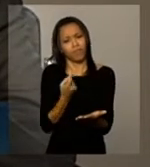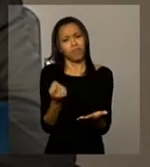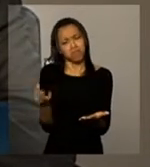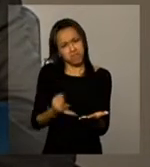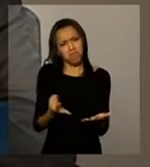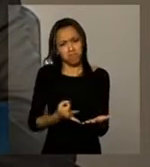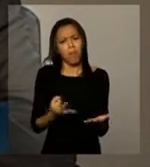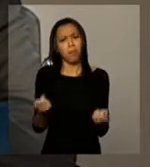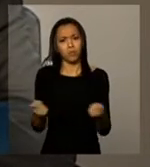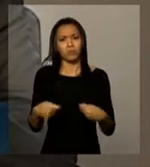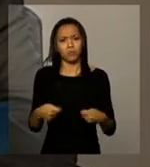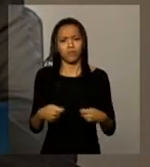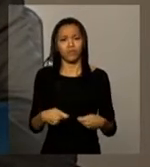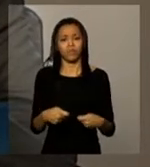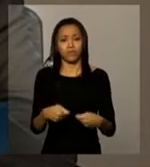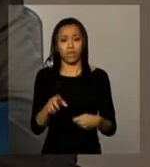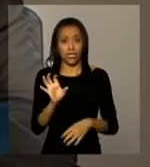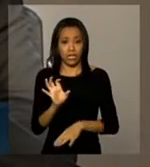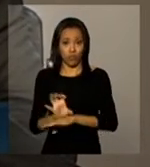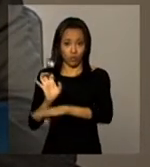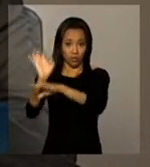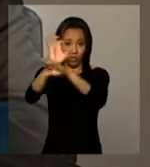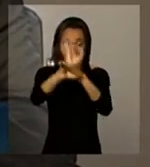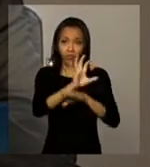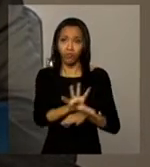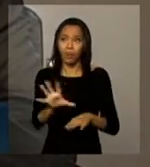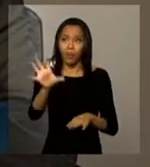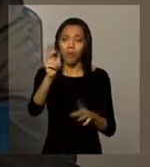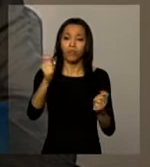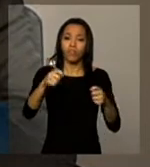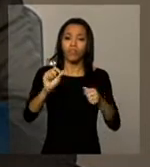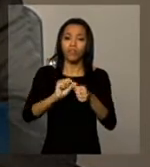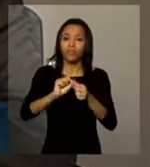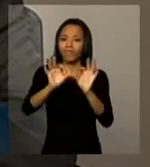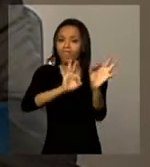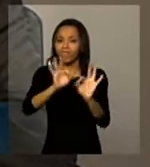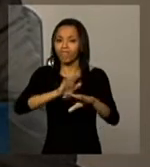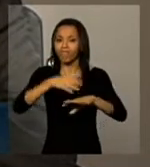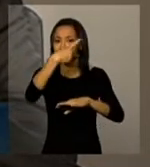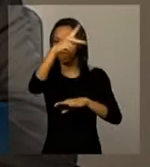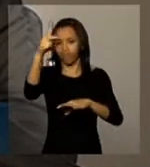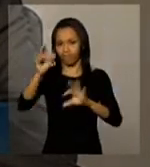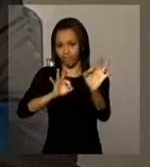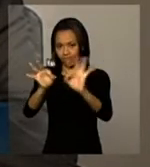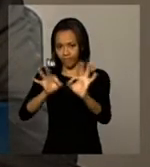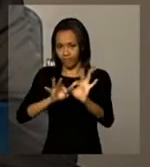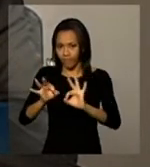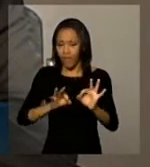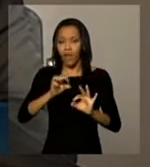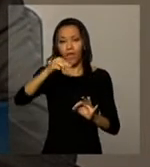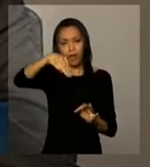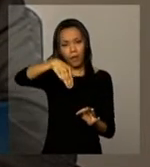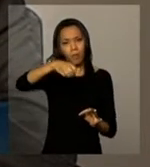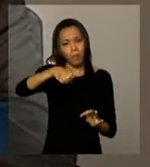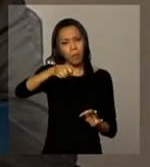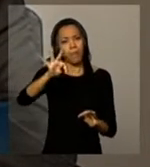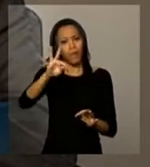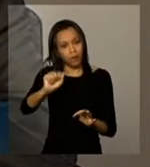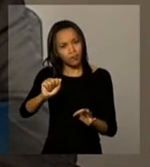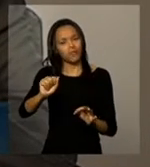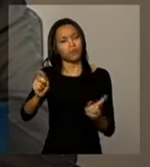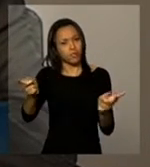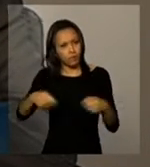perfeitamente possível que eles façam isso. É uma meta moderada, né? Nós temos um